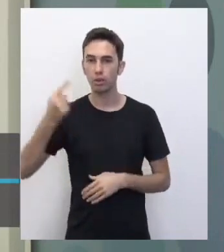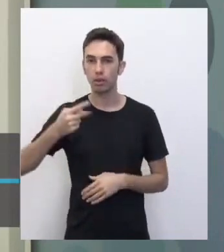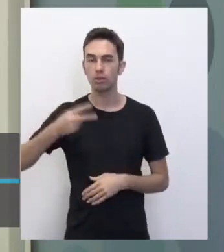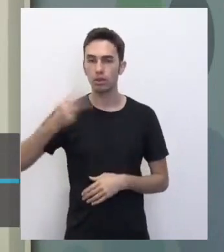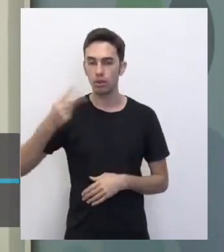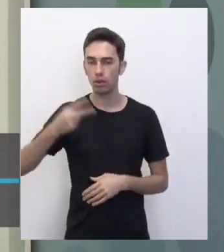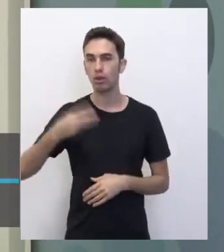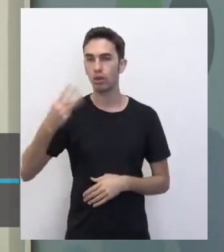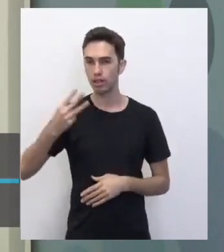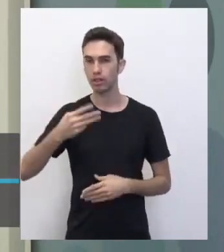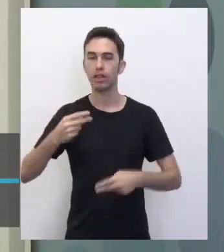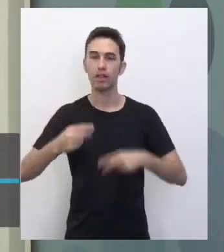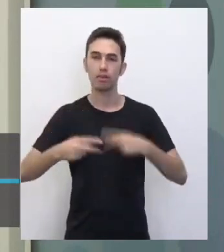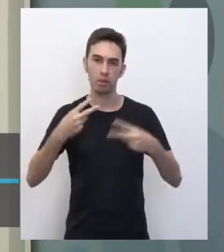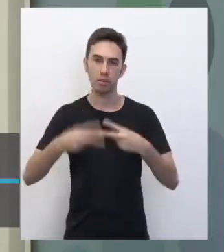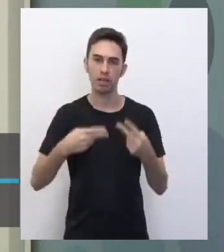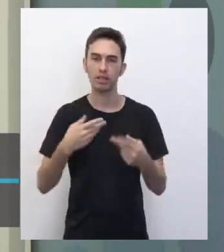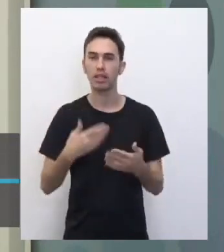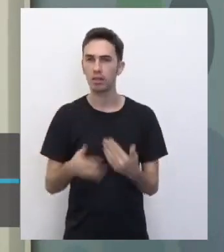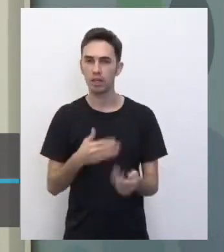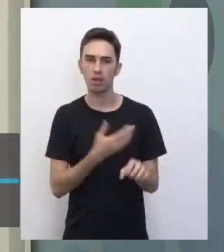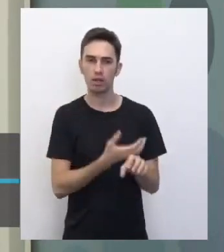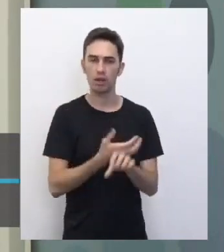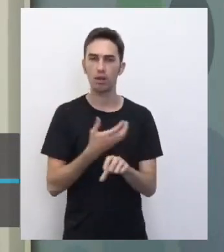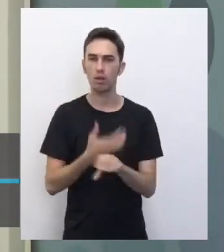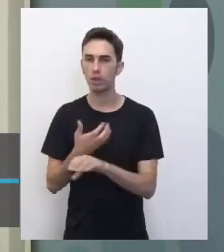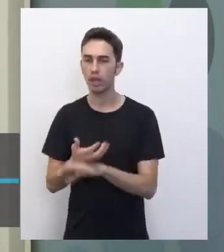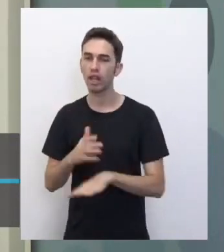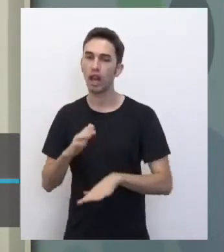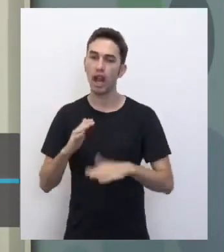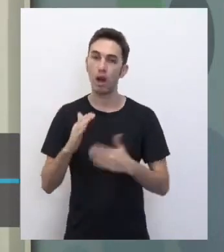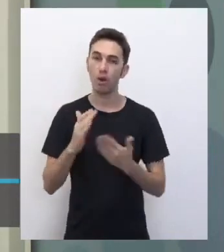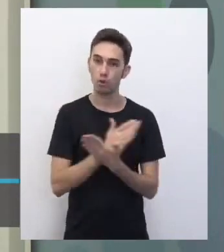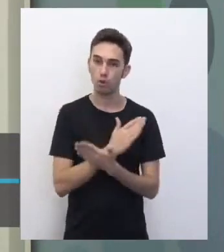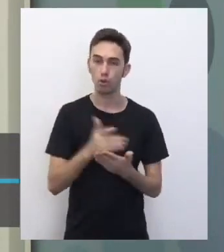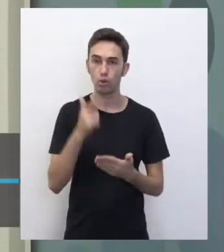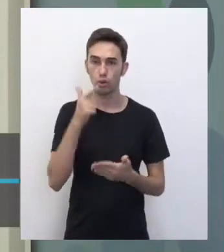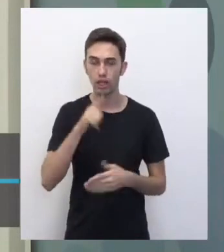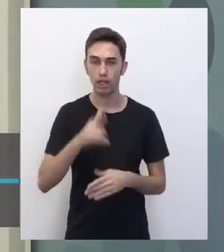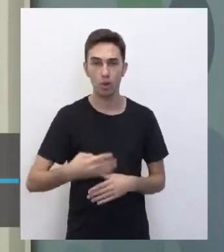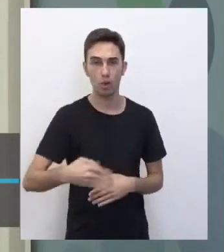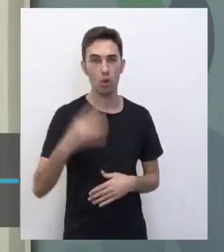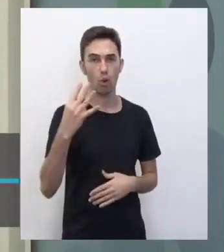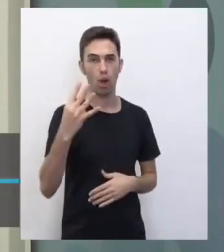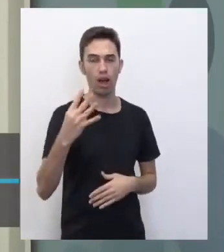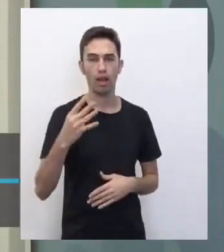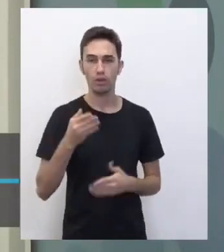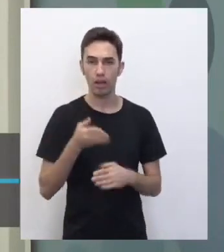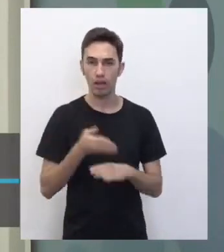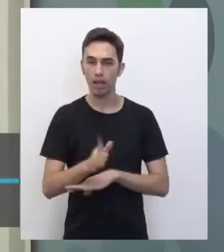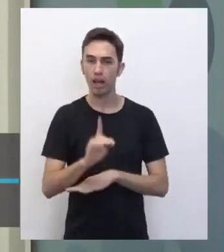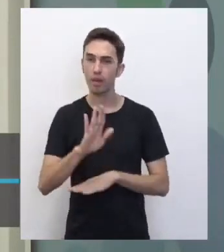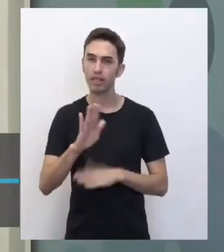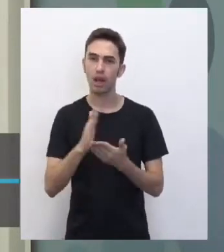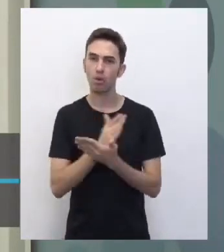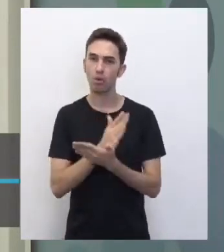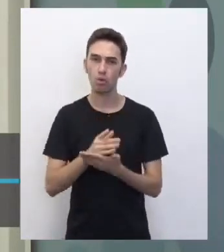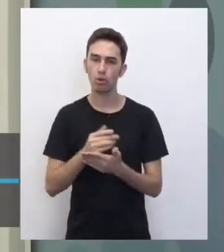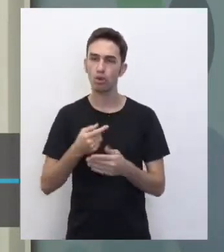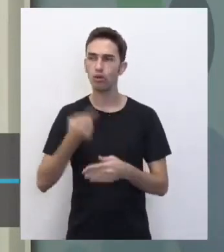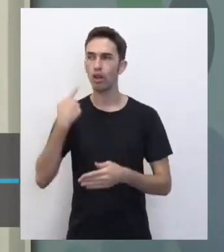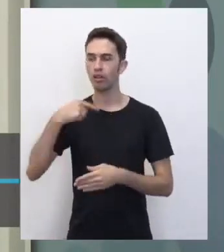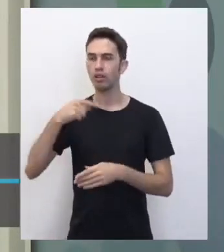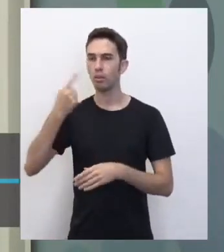terceiro bimestre, dependendo do componente. Tem componente que vai conseguir avançar no quarto, tem componente que vai se ater mais ao primeiro e ao segundo